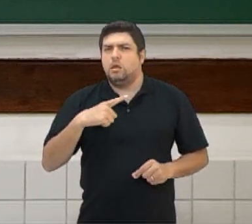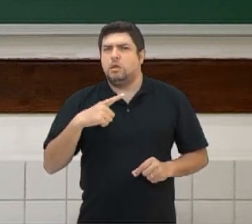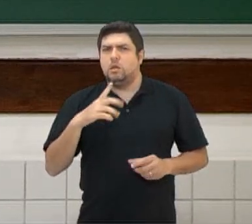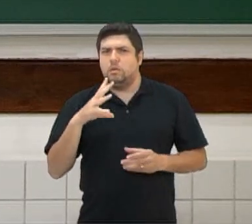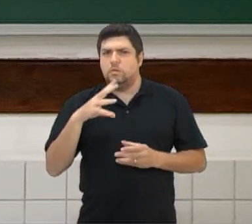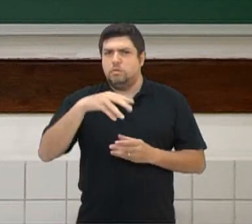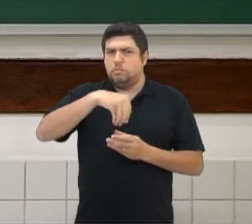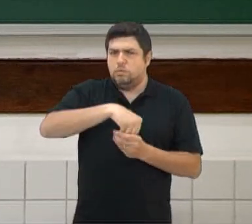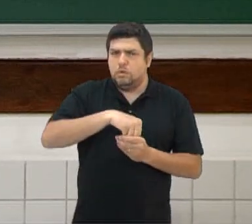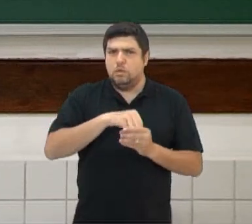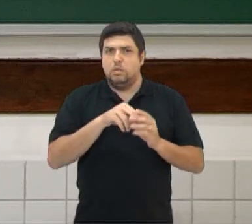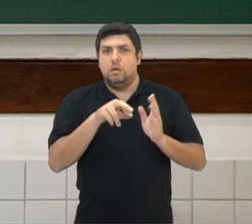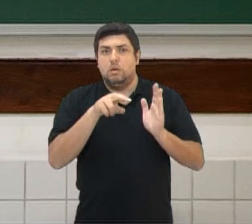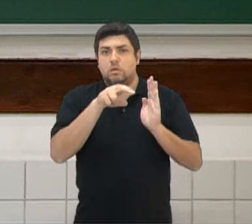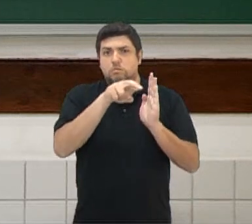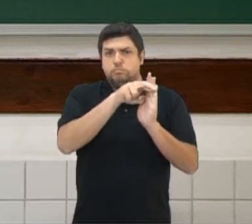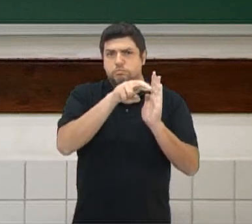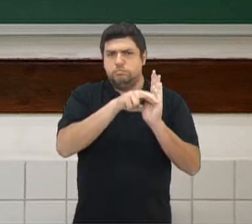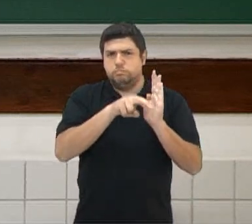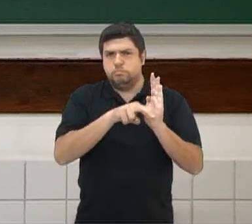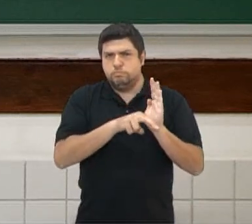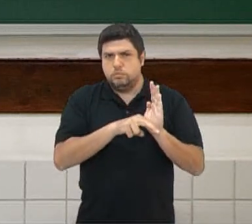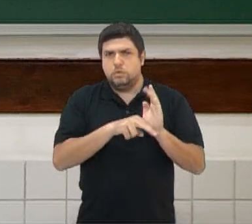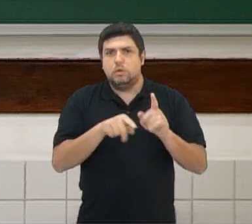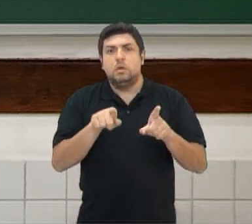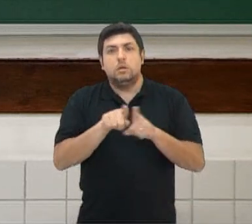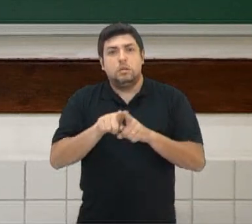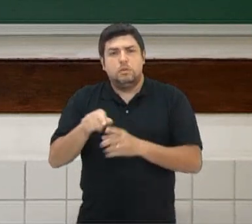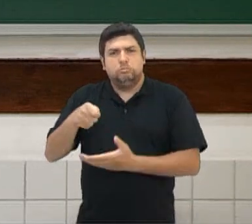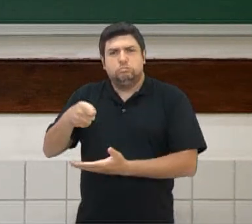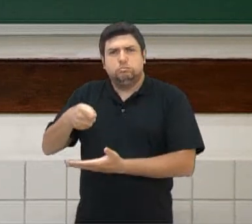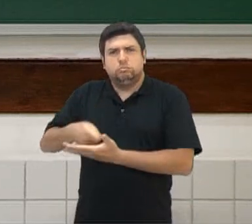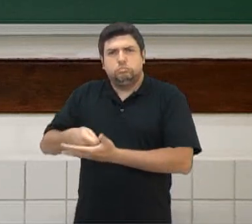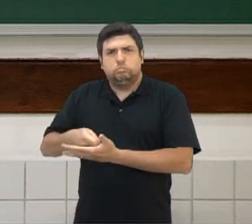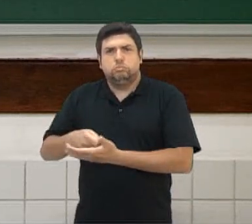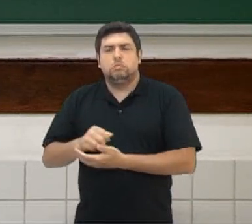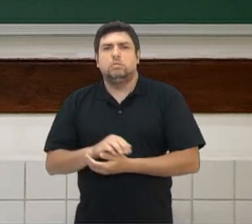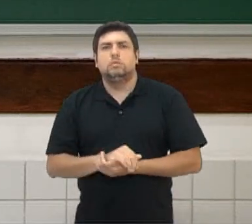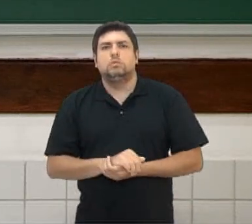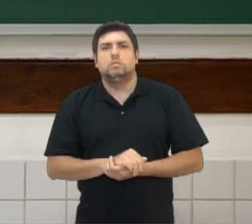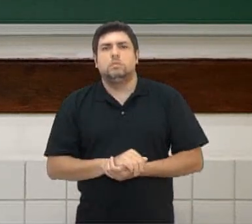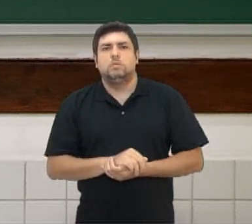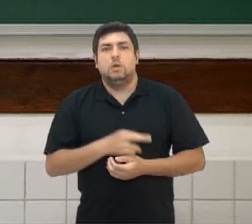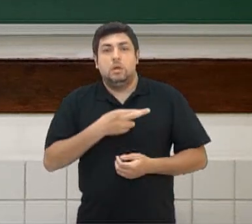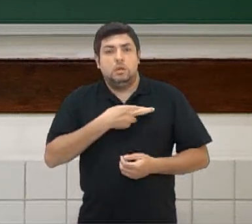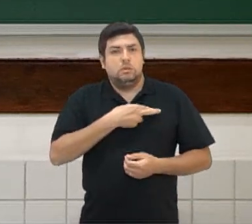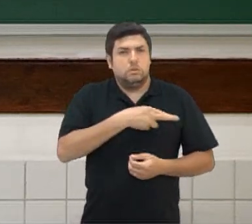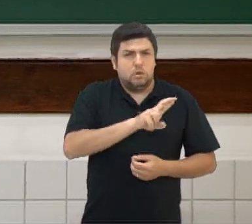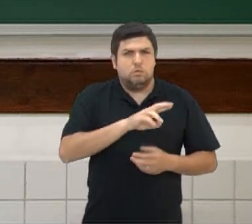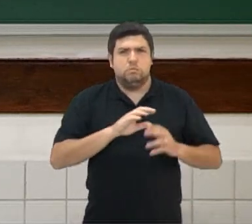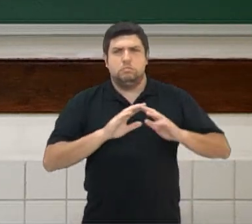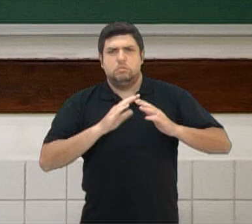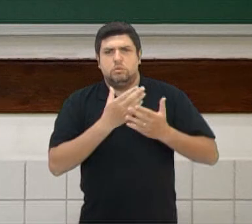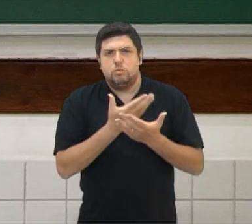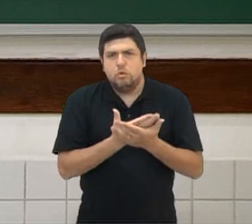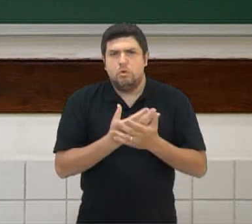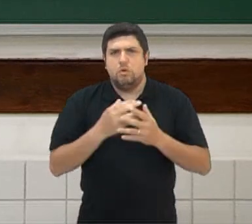conjunto infindável de regras e obrigações. Todas elas, religião, escola,